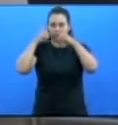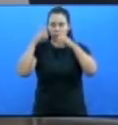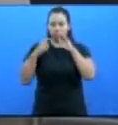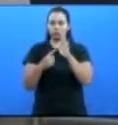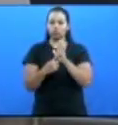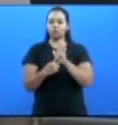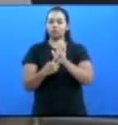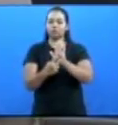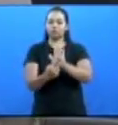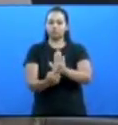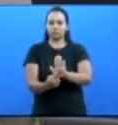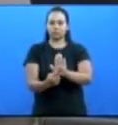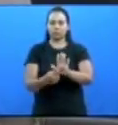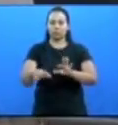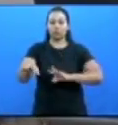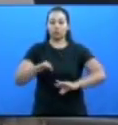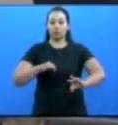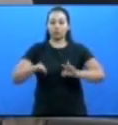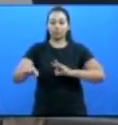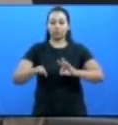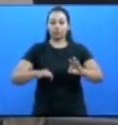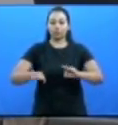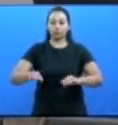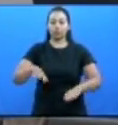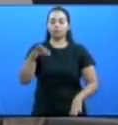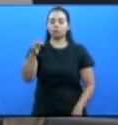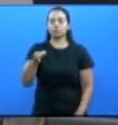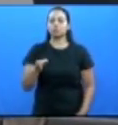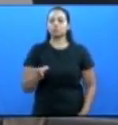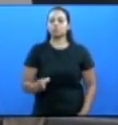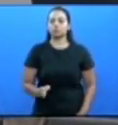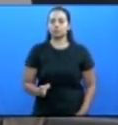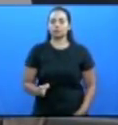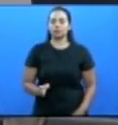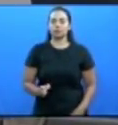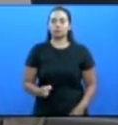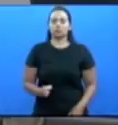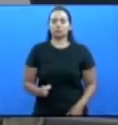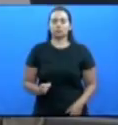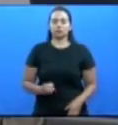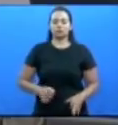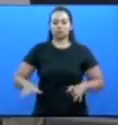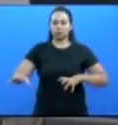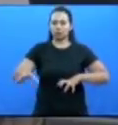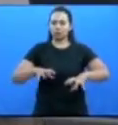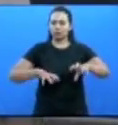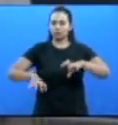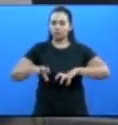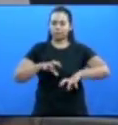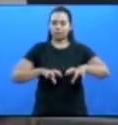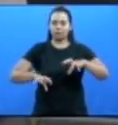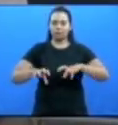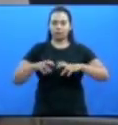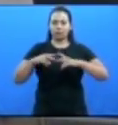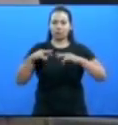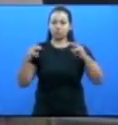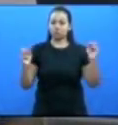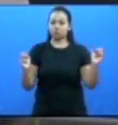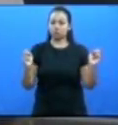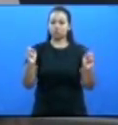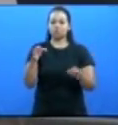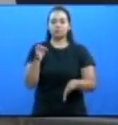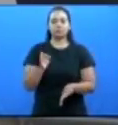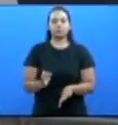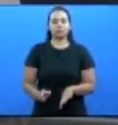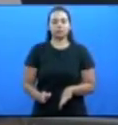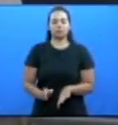que, no final, quem vai organizar tudo isso, me parece que Secretaria de Fazenda, mas isso